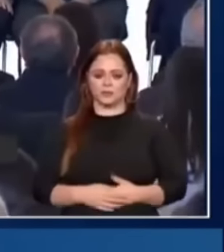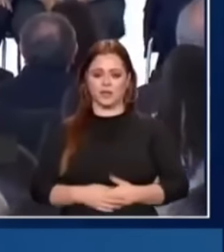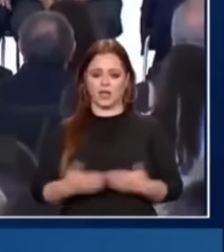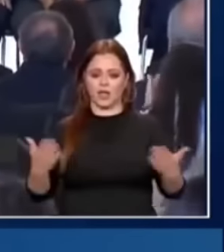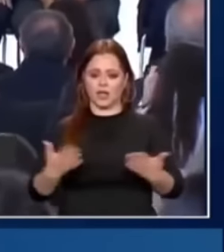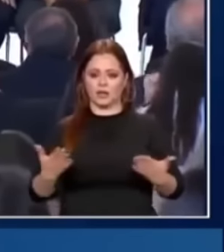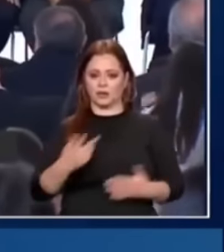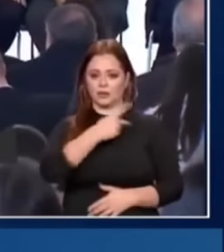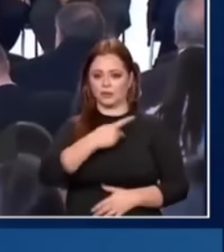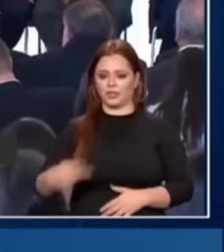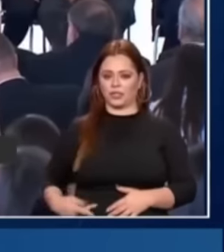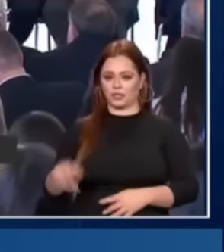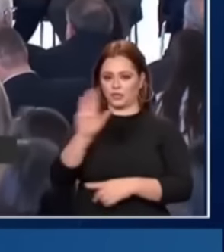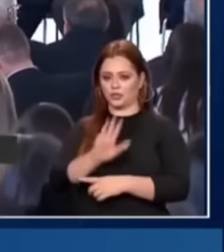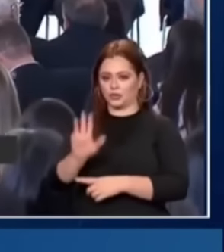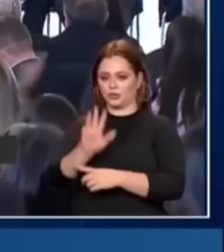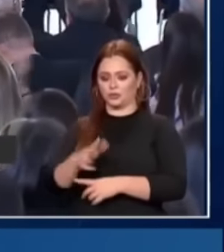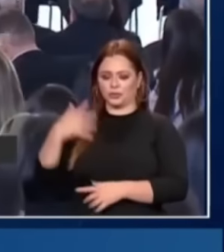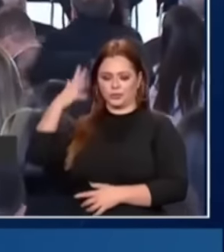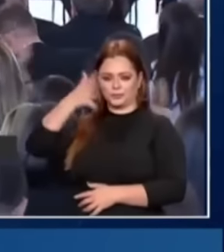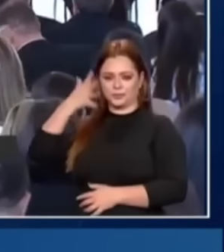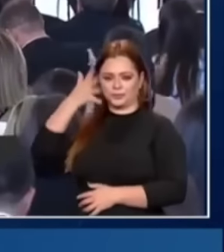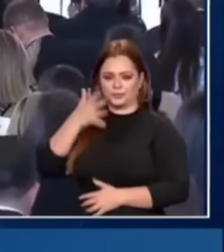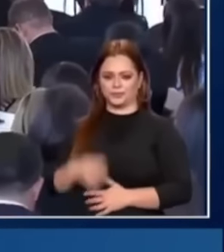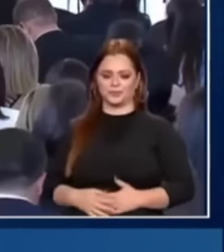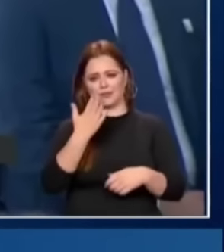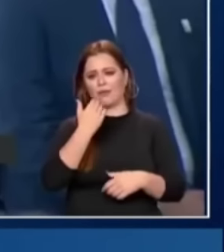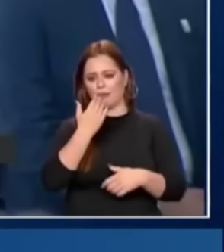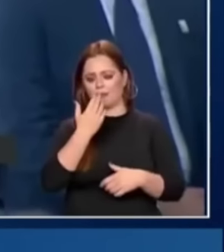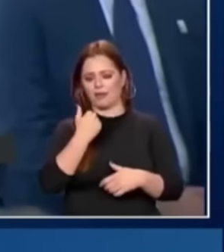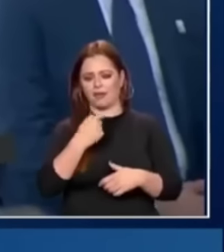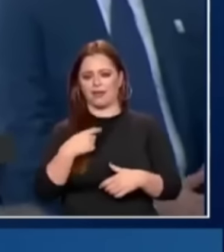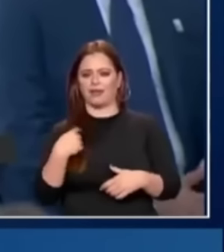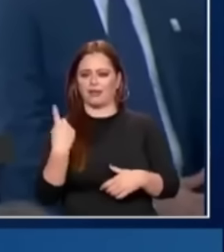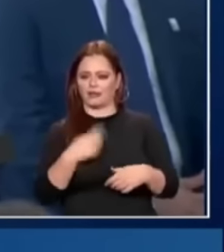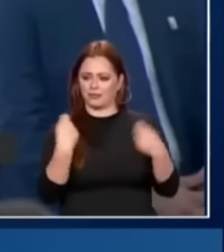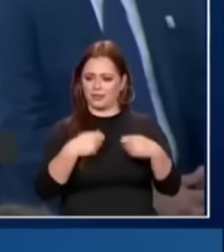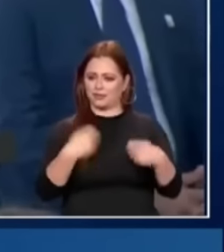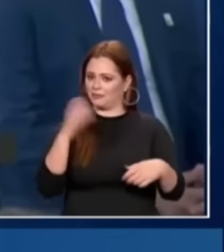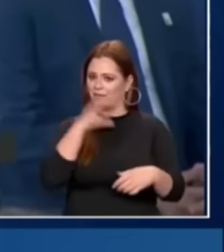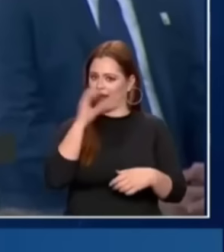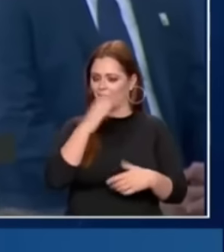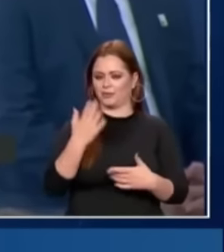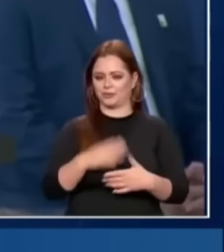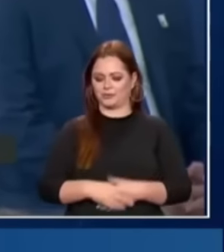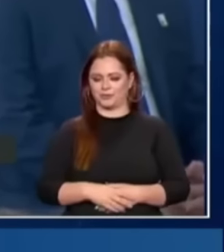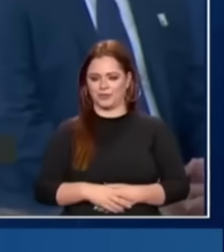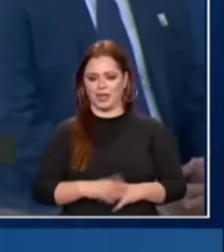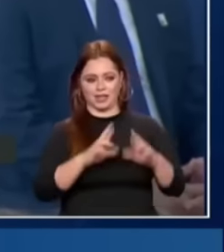Integração Latino-Americana, finalmente vai ter o seu campus finalizado, porque foi interrompido com Michel Temer e Bolsonaro.